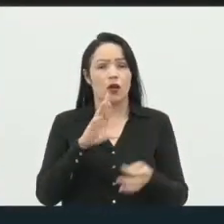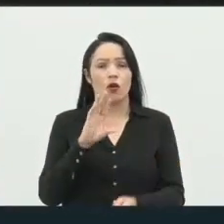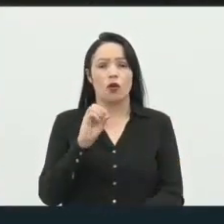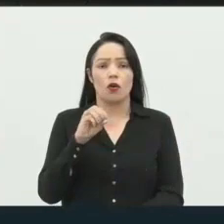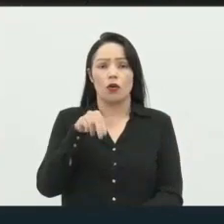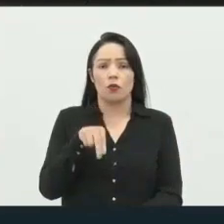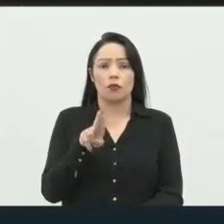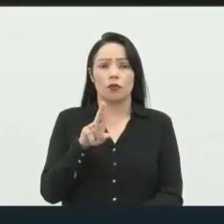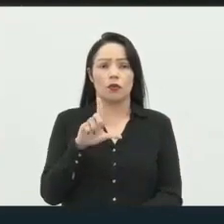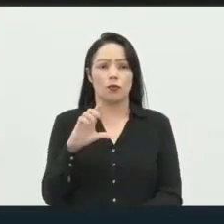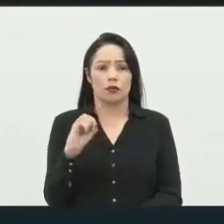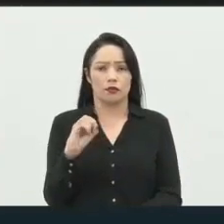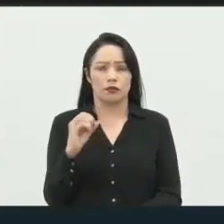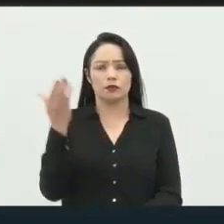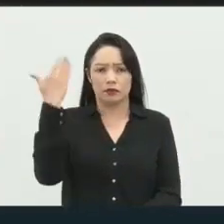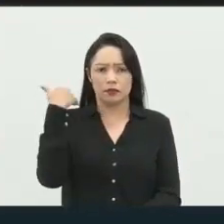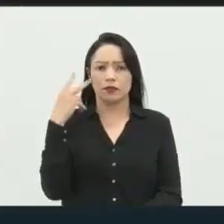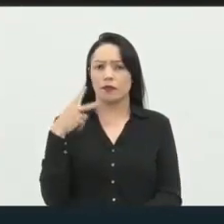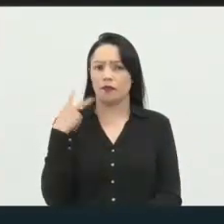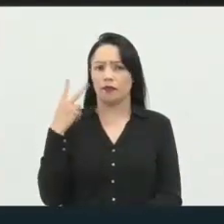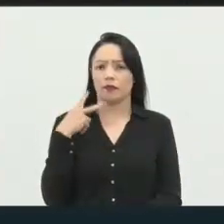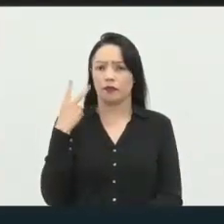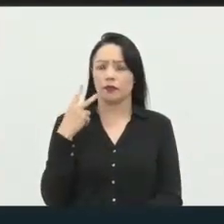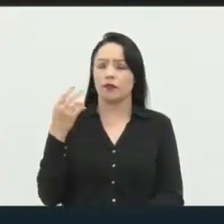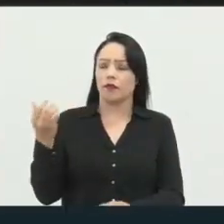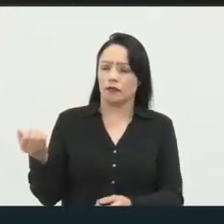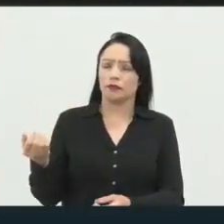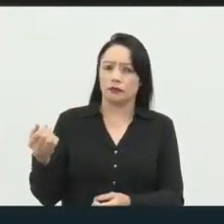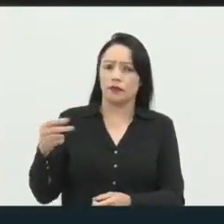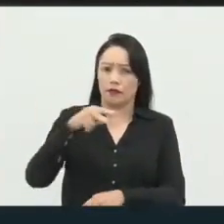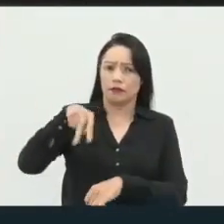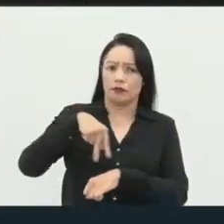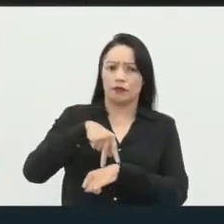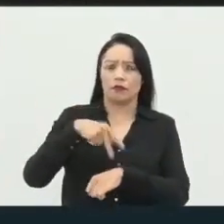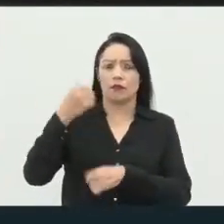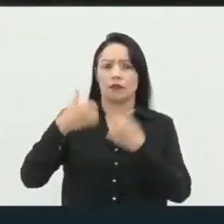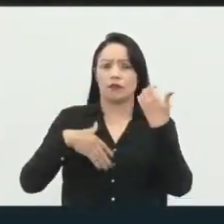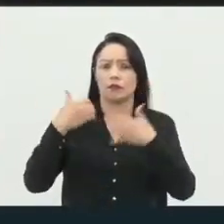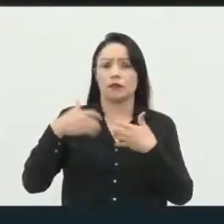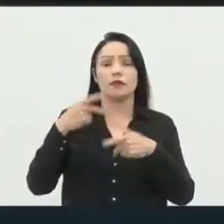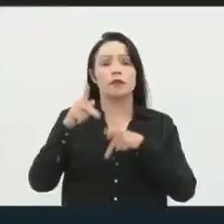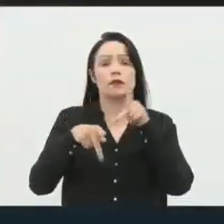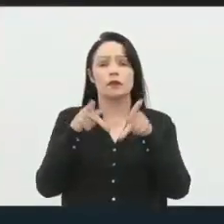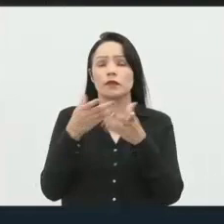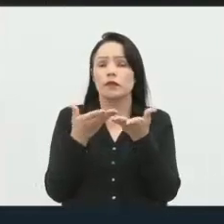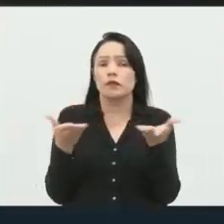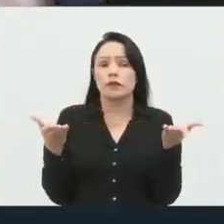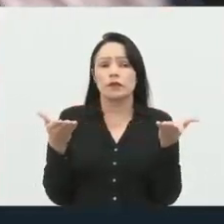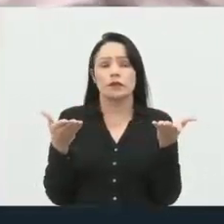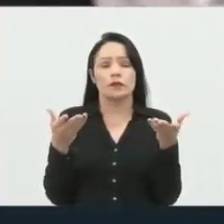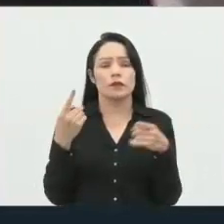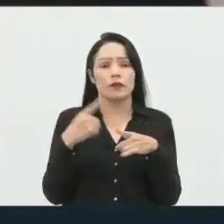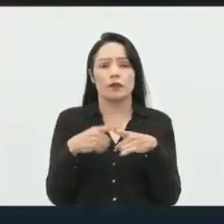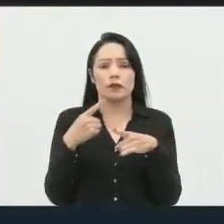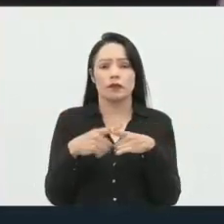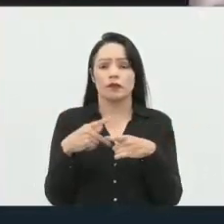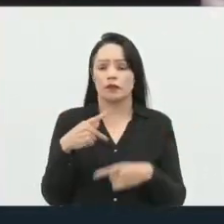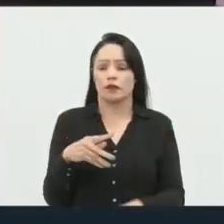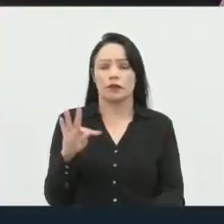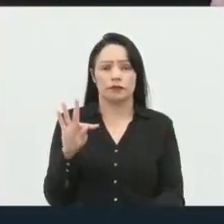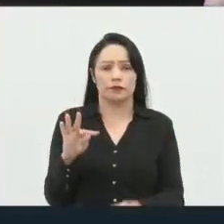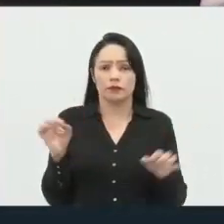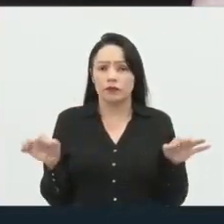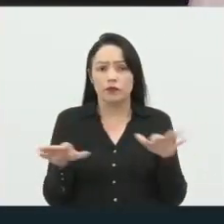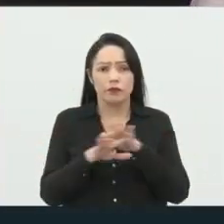vereador Eu gostaria que o senhor viesse aqui e explicasse para a população porque o PT não terminou